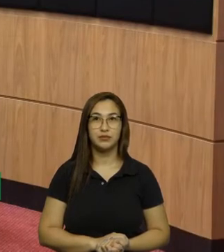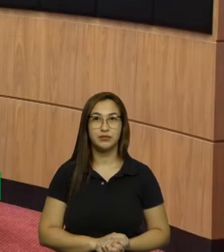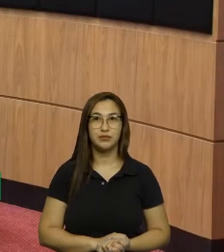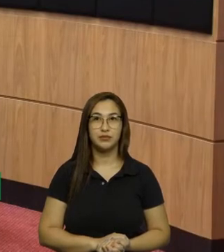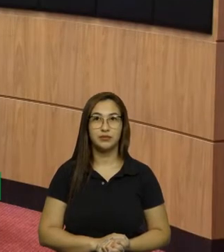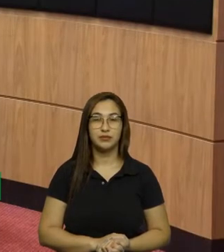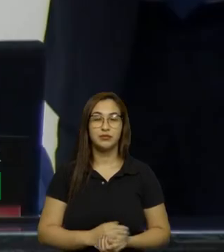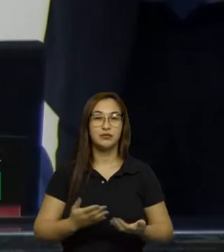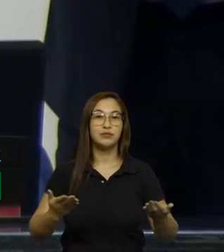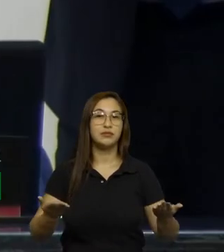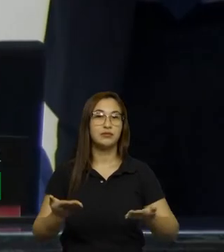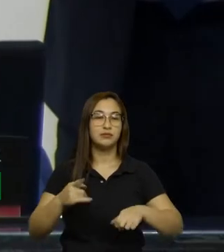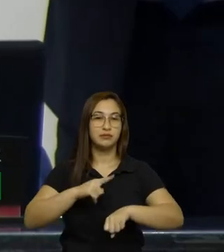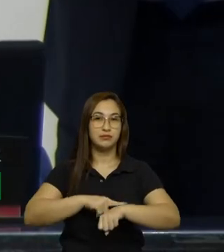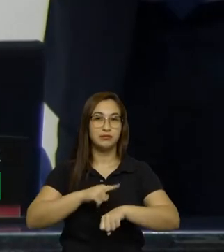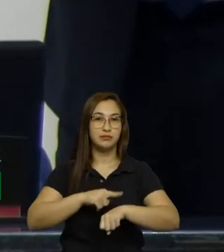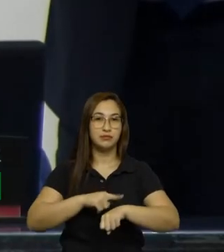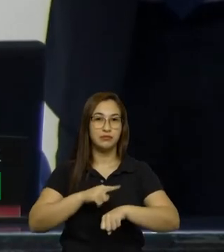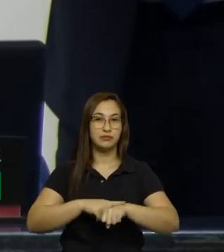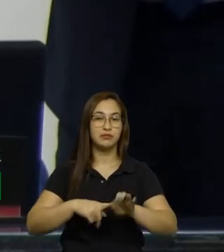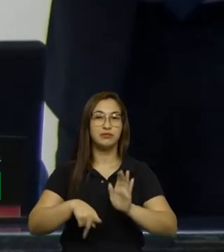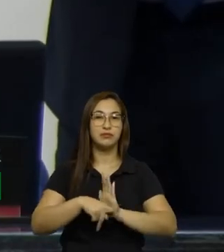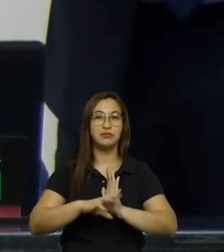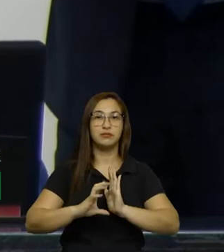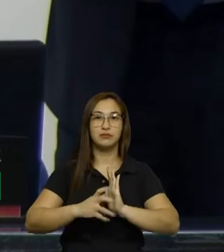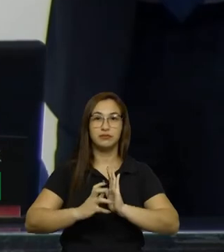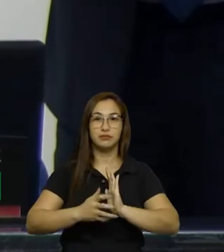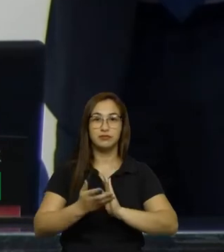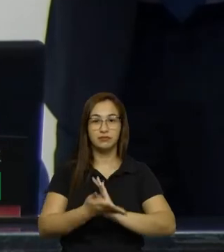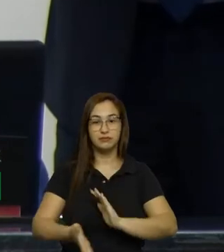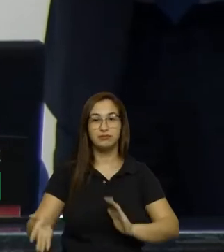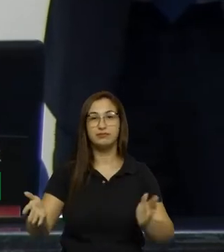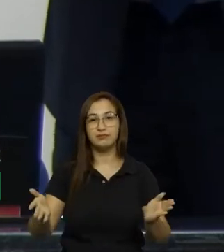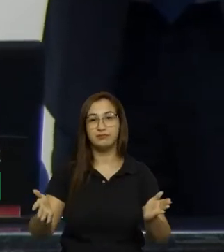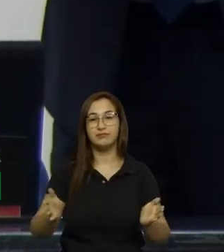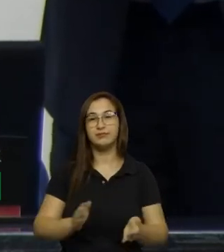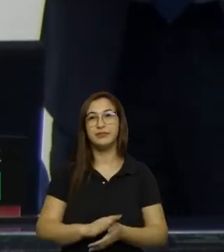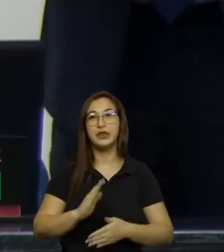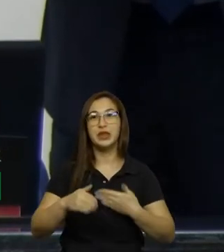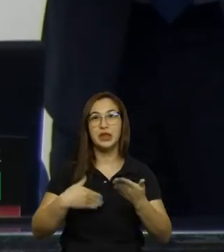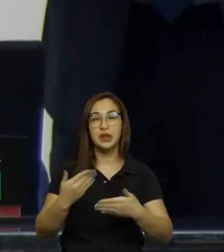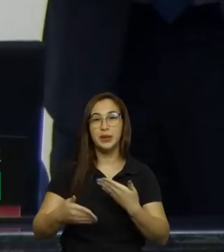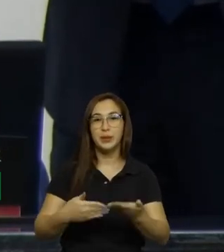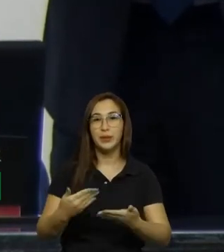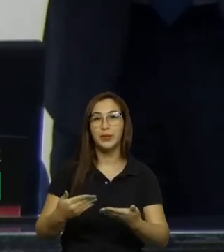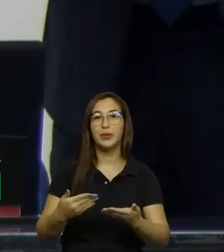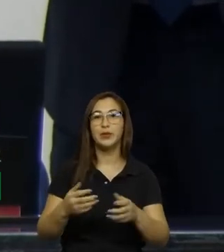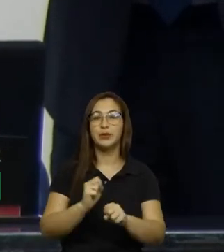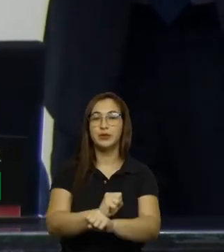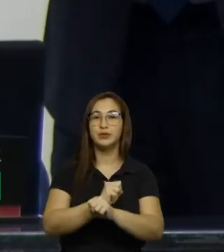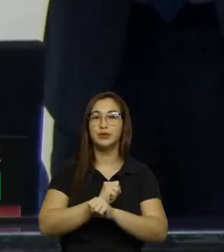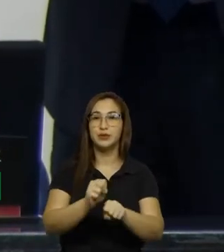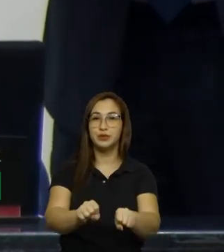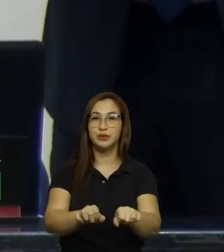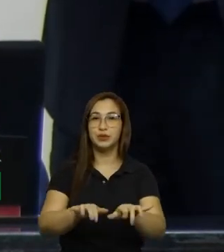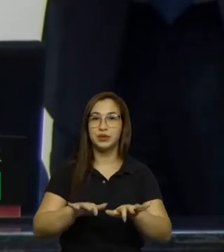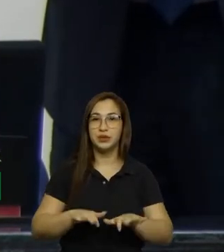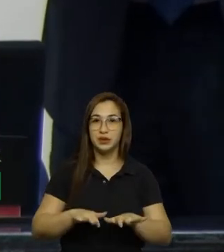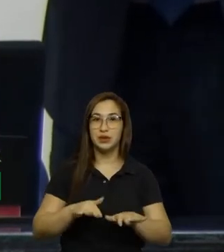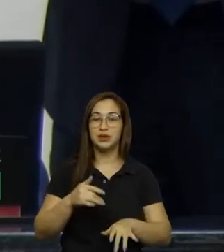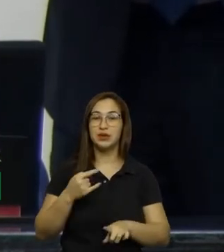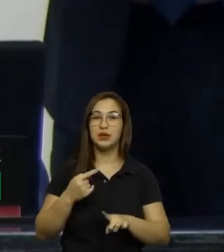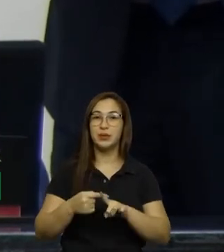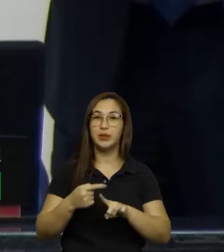Passamos agora ao horário destinado aos partidos políticos. Depois, nós teremos a suspensão a pedido